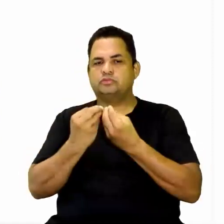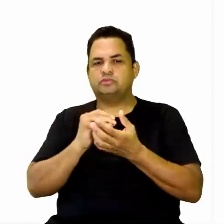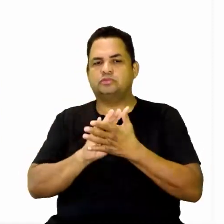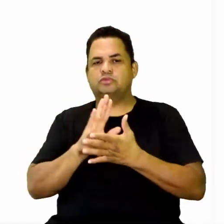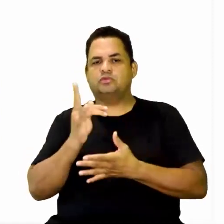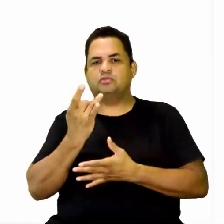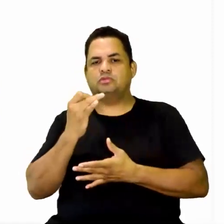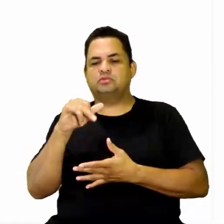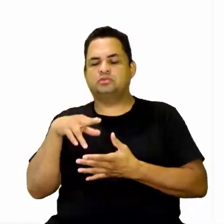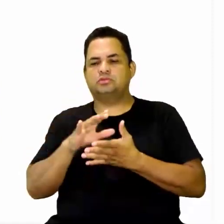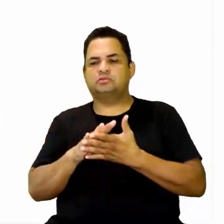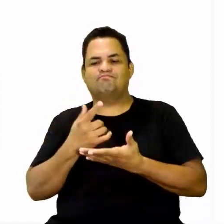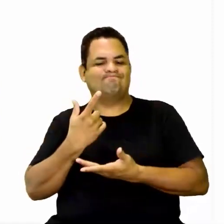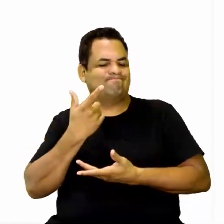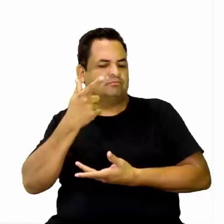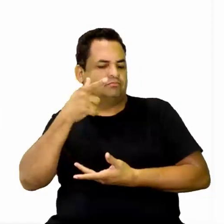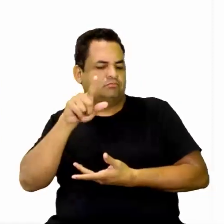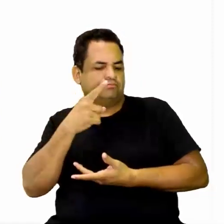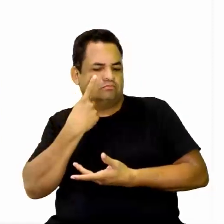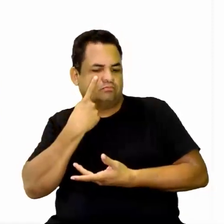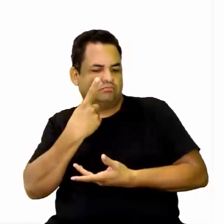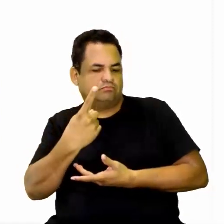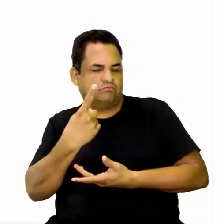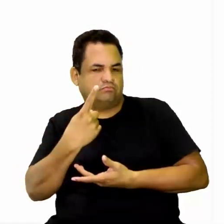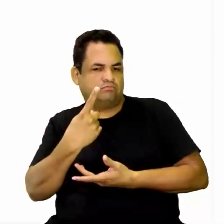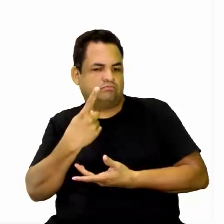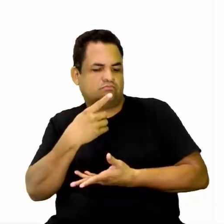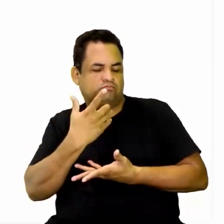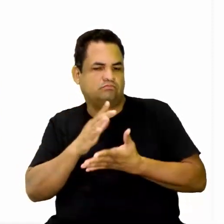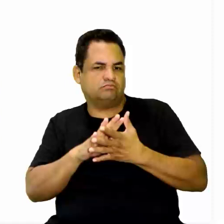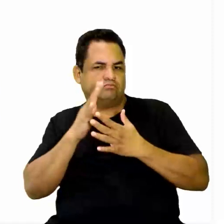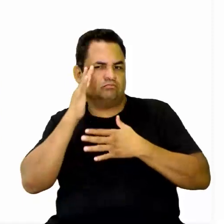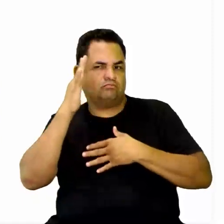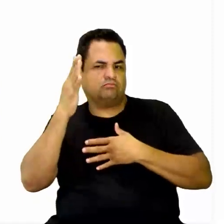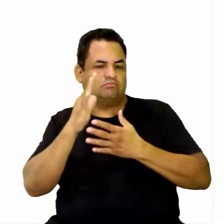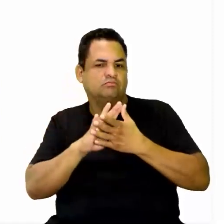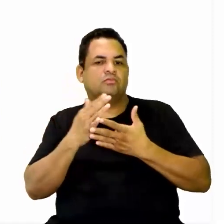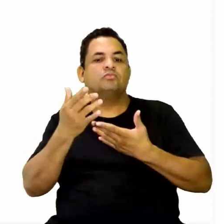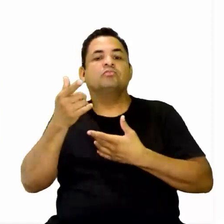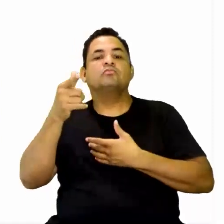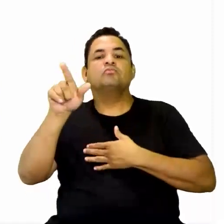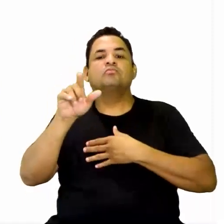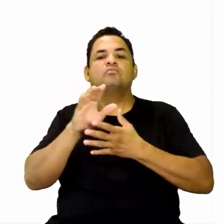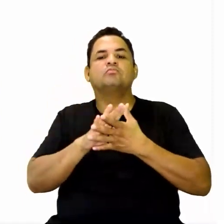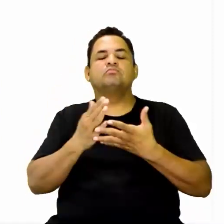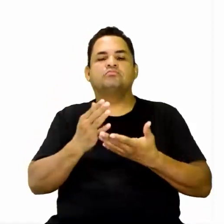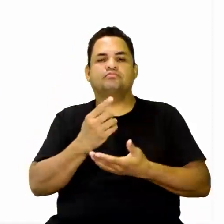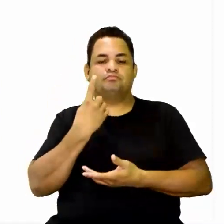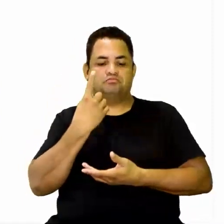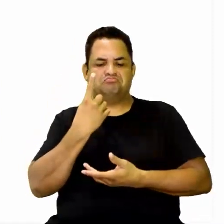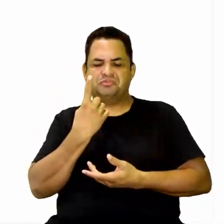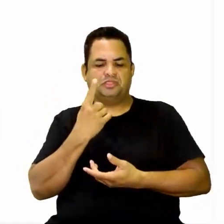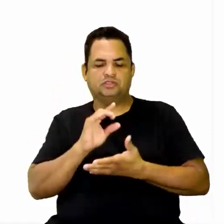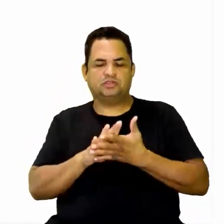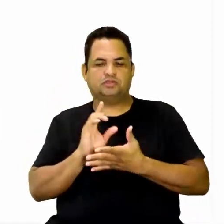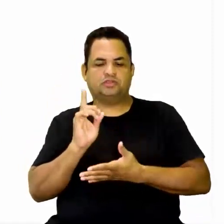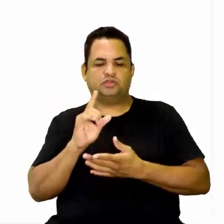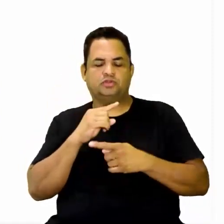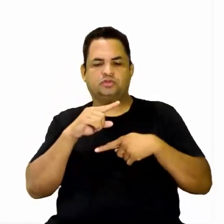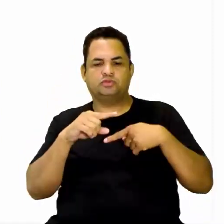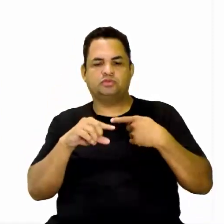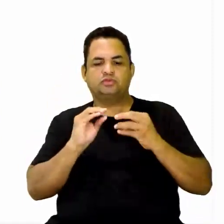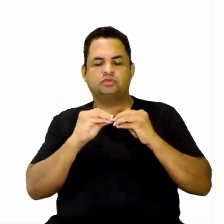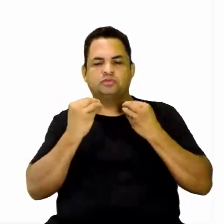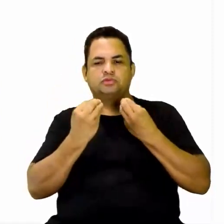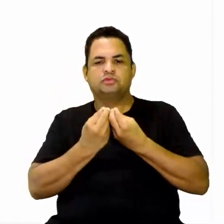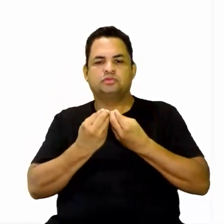homogêneo, você não consegue, você imagina que você vê uma outra coisa, uma coisa só. E já no heterogêneo, você